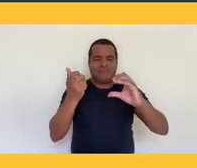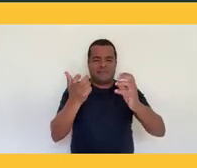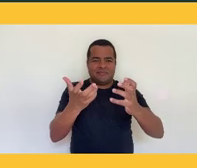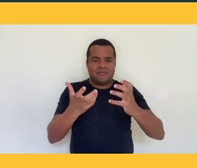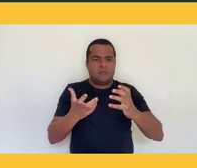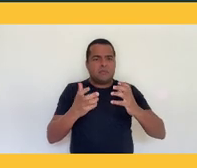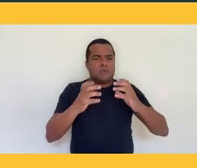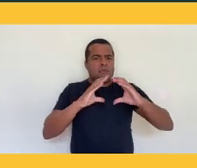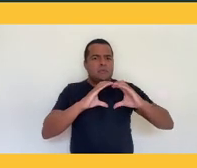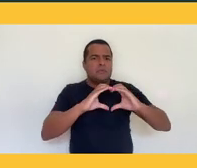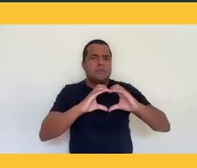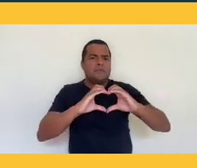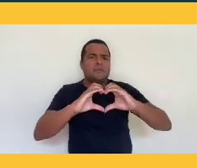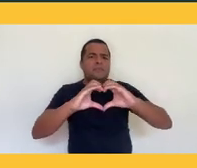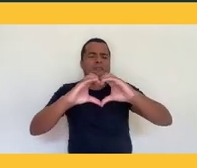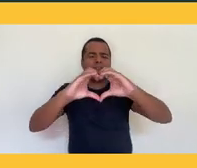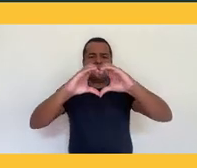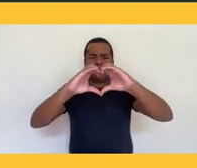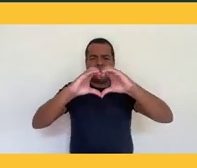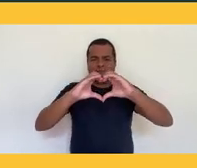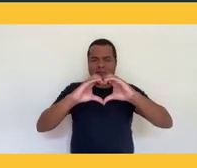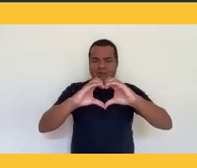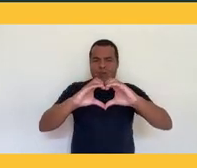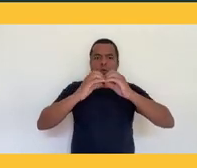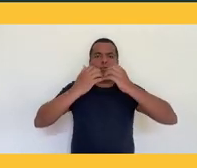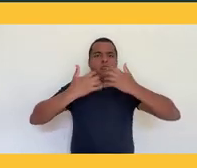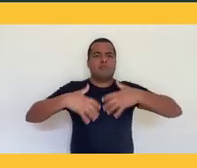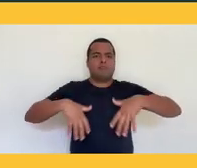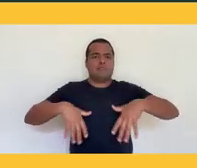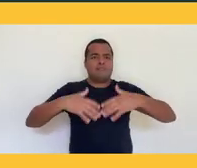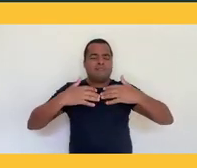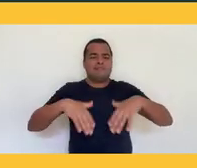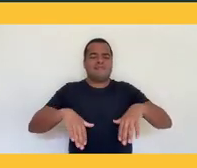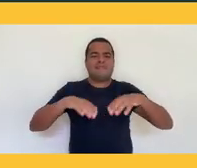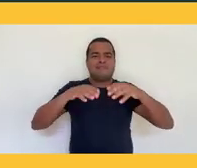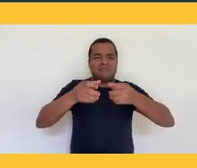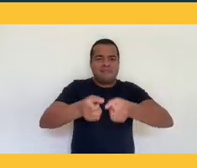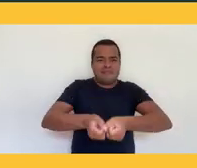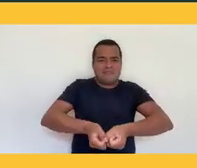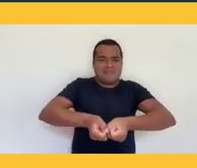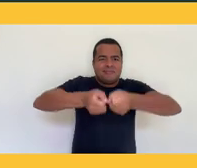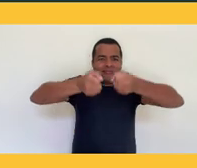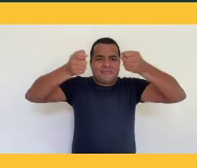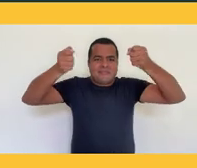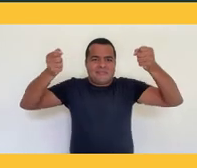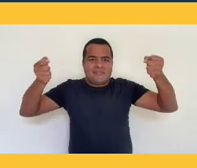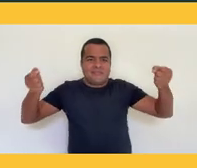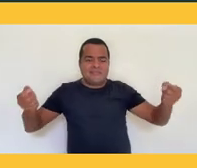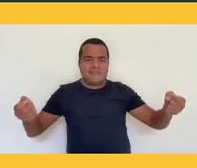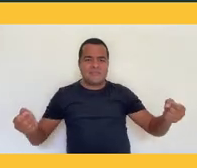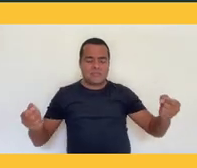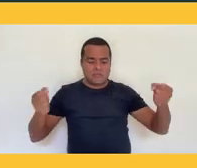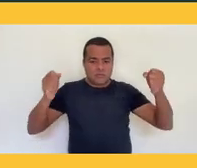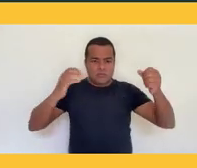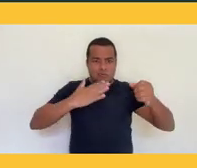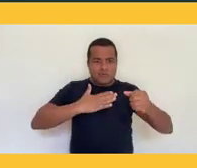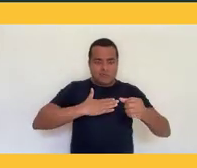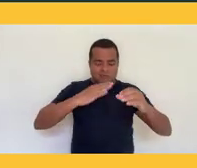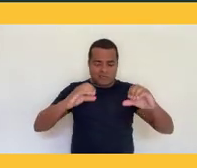Coração não é tão simples quanto pensa. Nele cabe o que não cabe na dispensa. Cabe